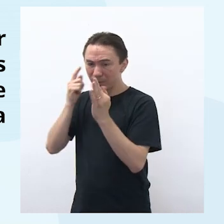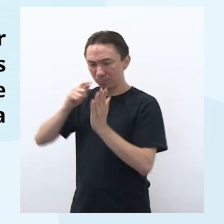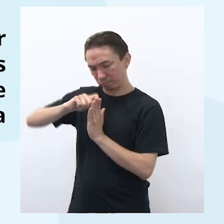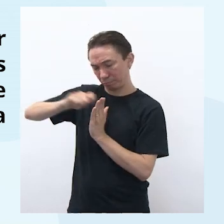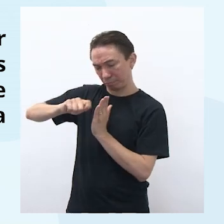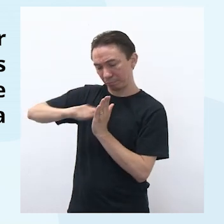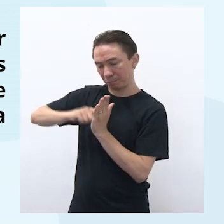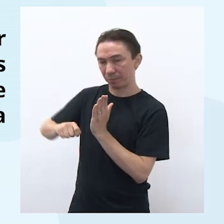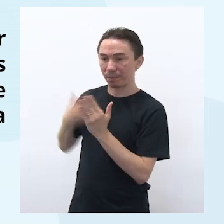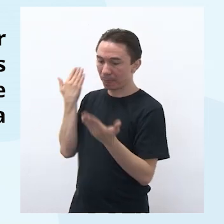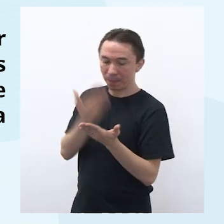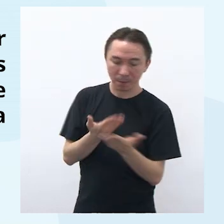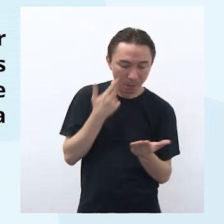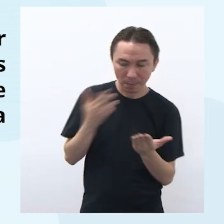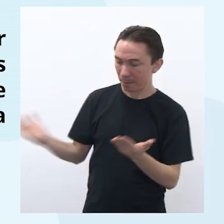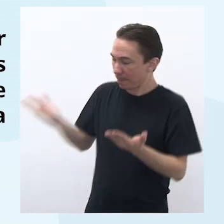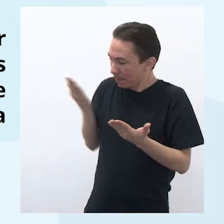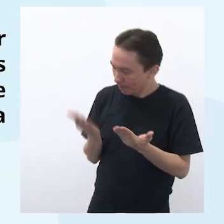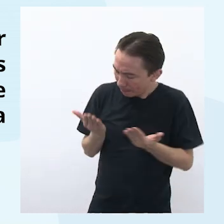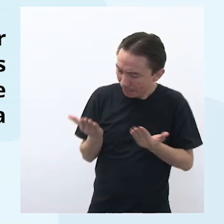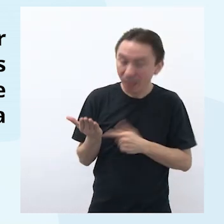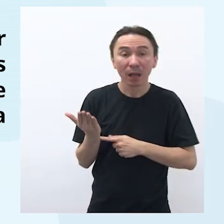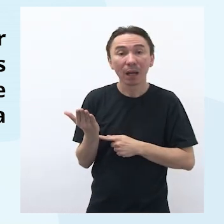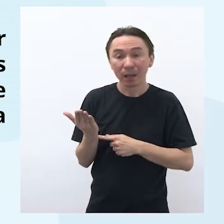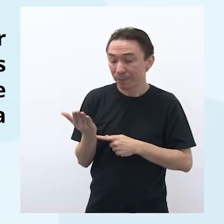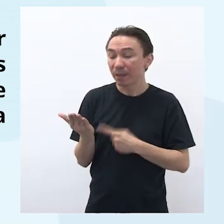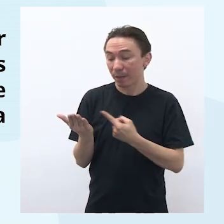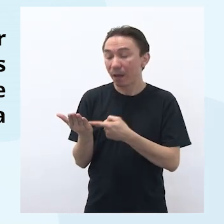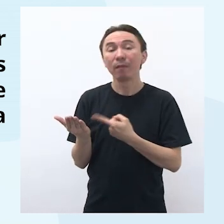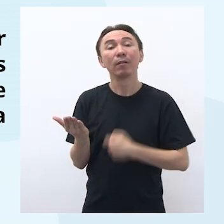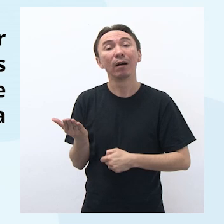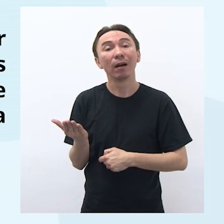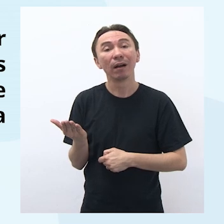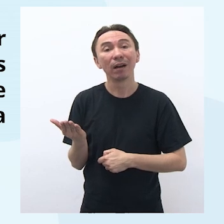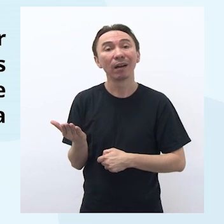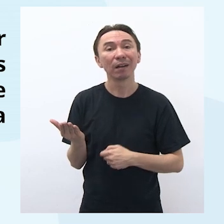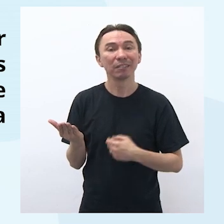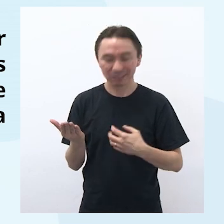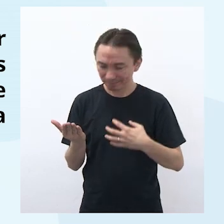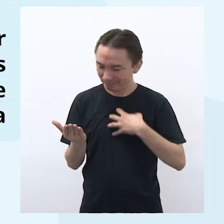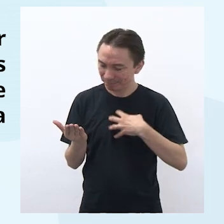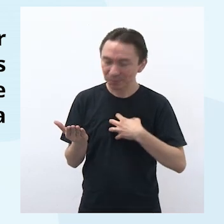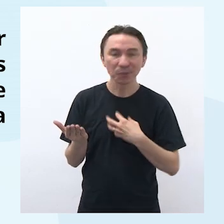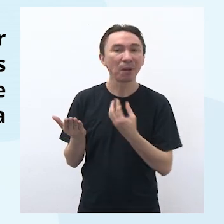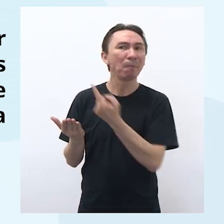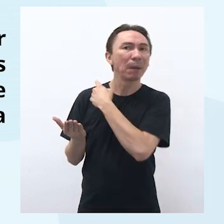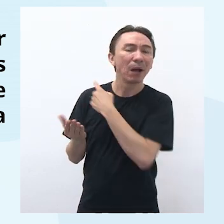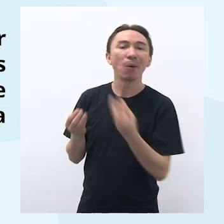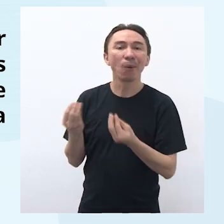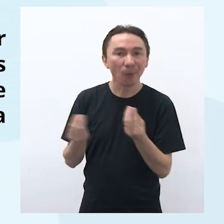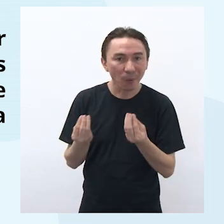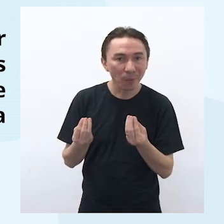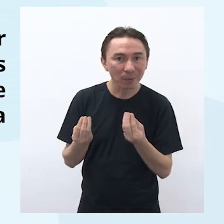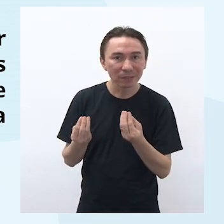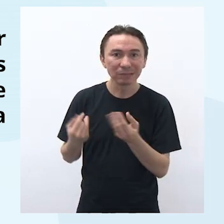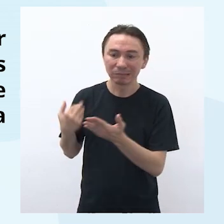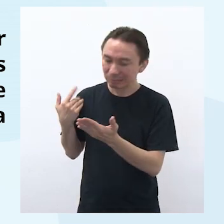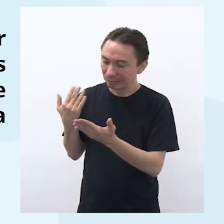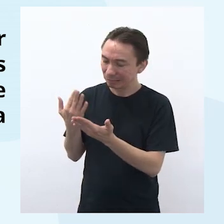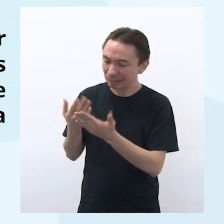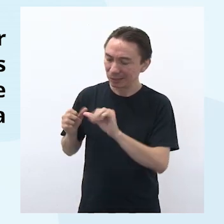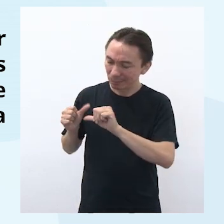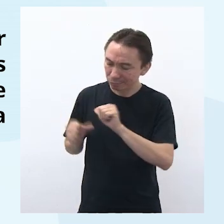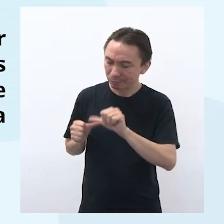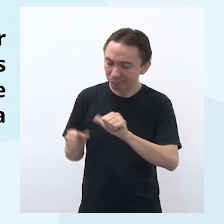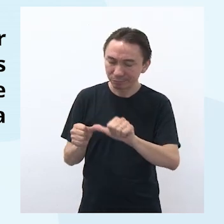em junho? O que ele está contando para a gente dessa história que a gente vem construindo aí a cada dia?